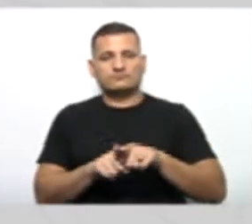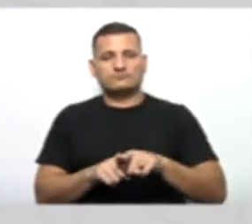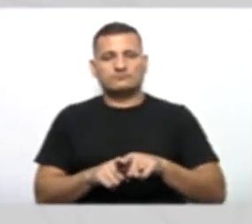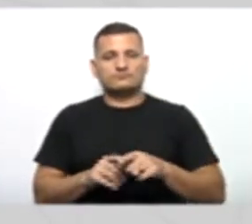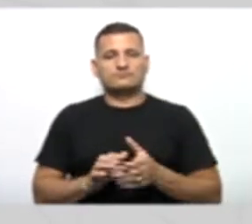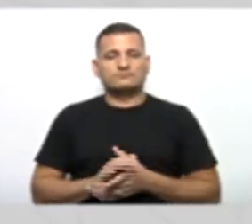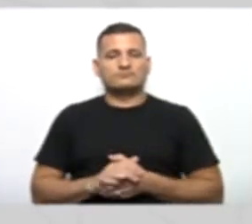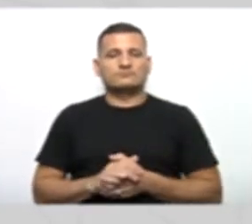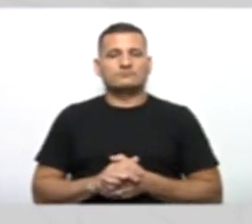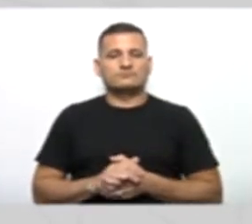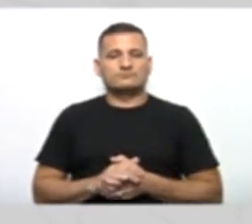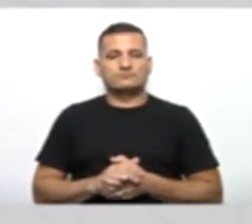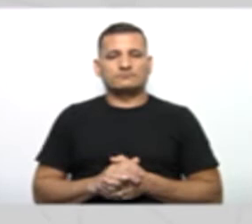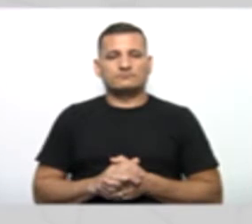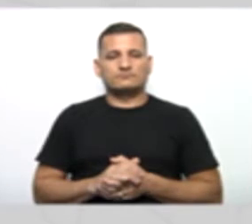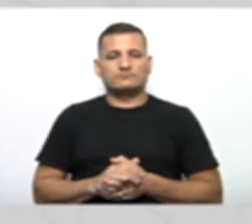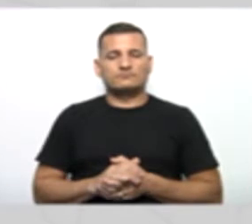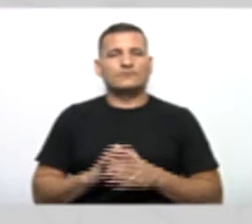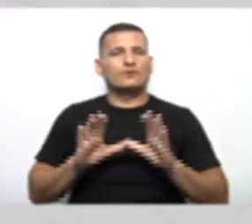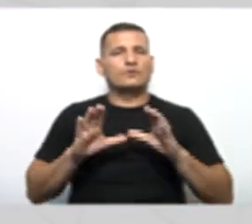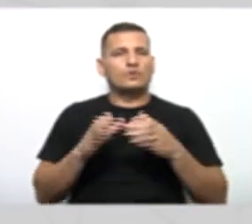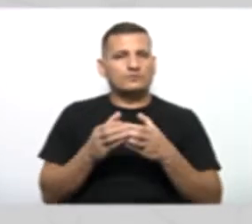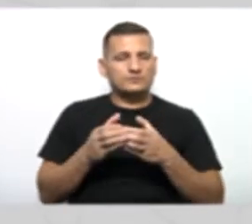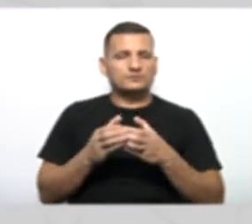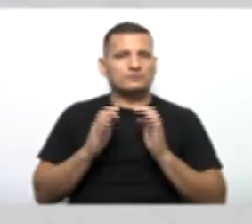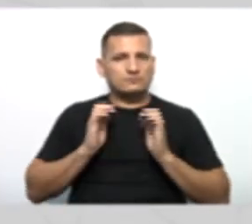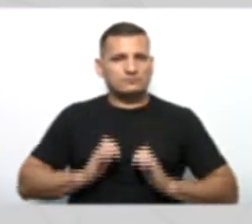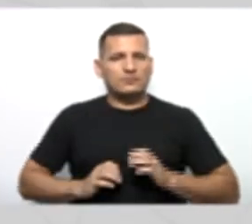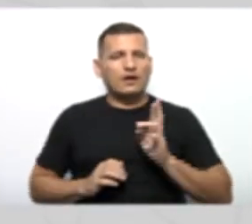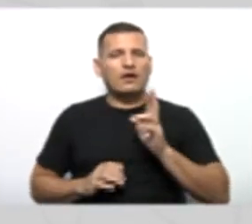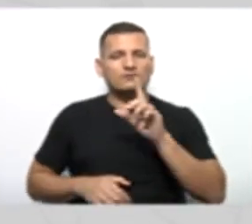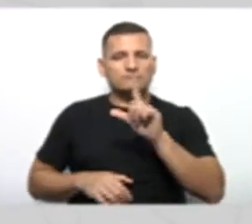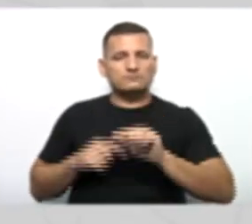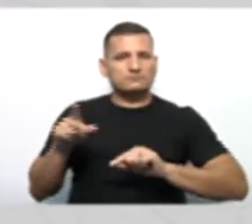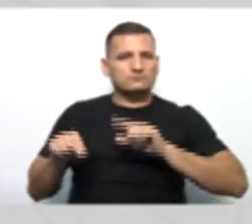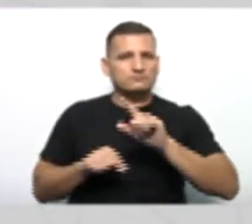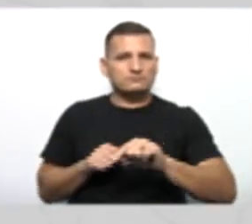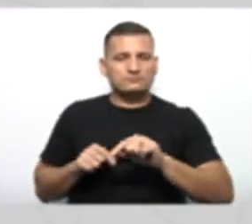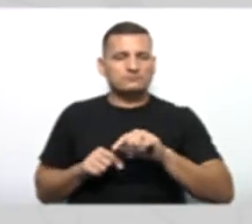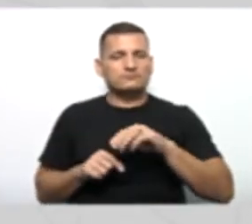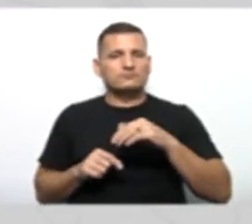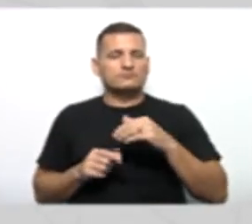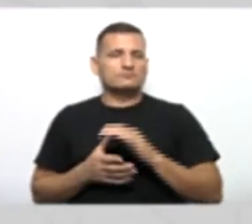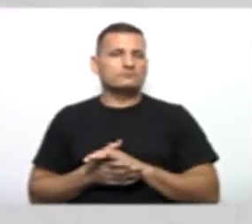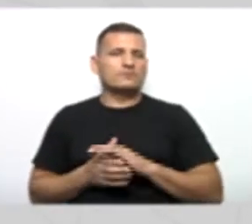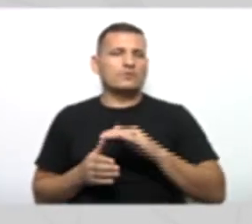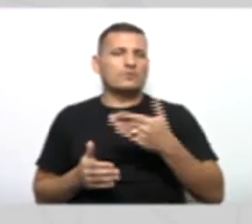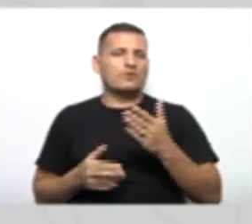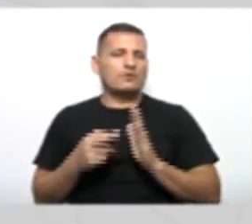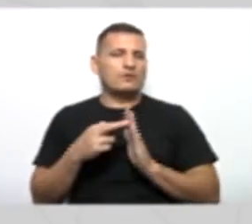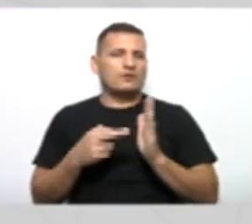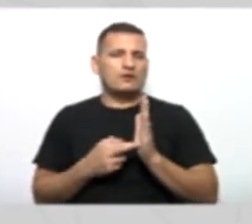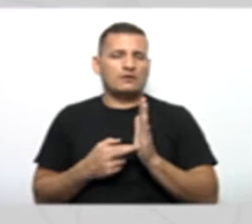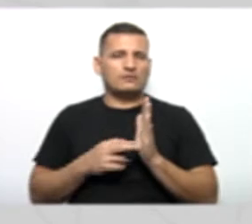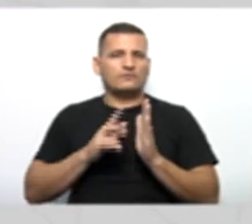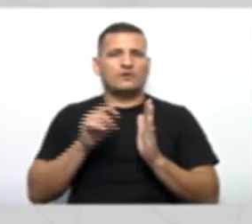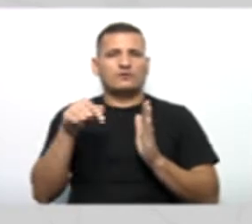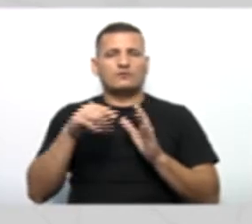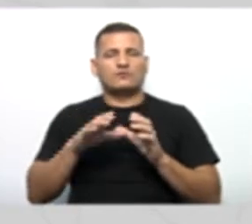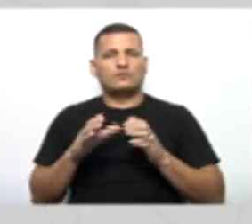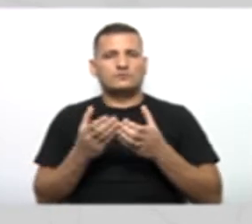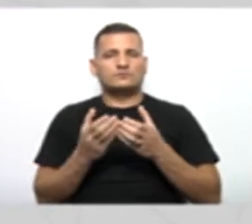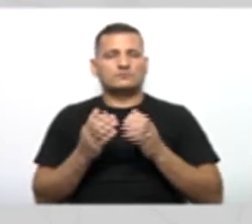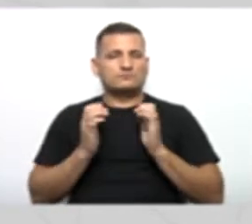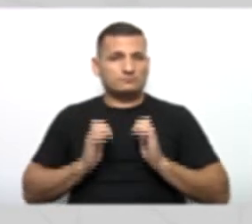último item que a comissão de ética não é a parte dessa comissão de ética quais são os princípios que vão reger essa